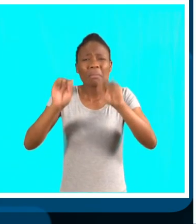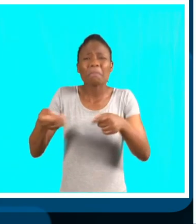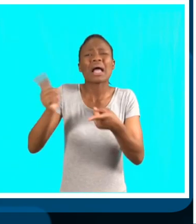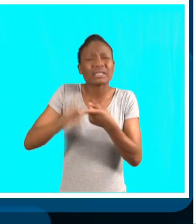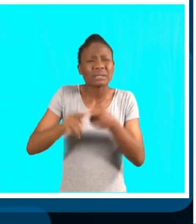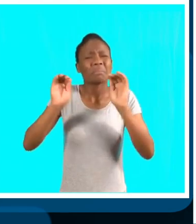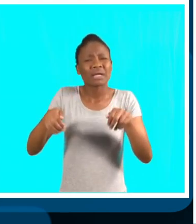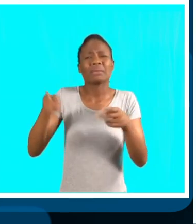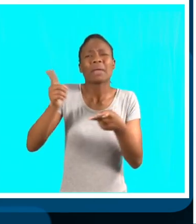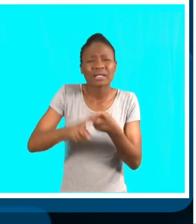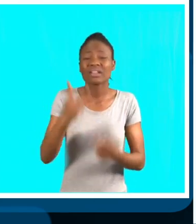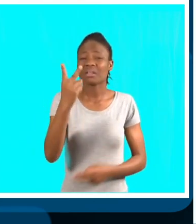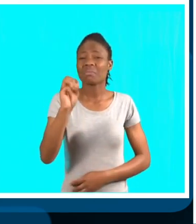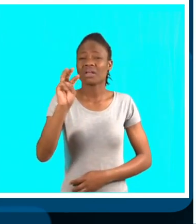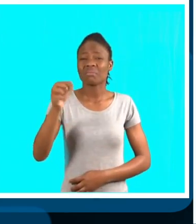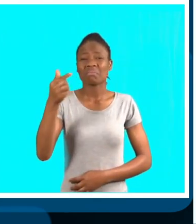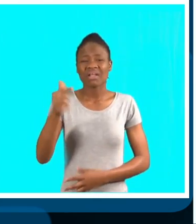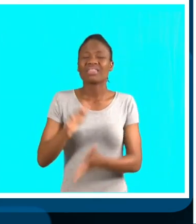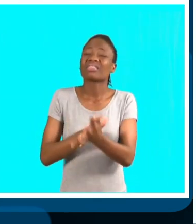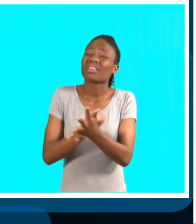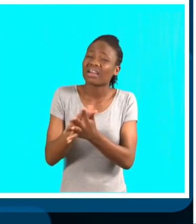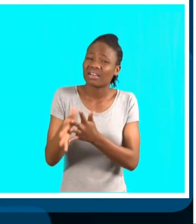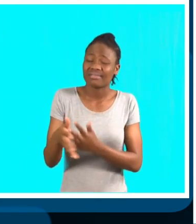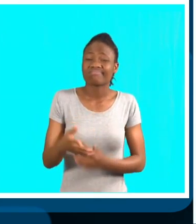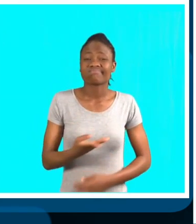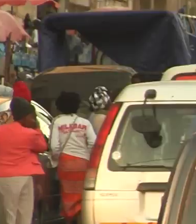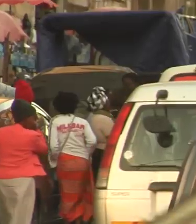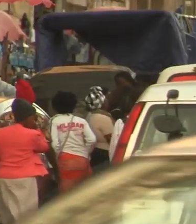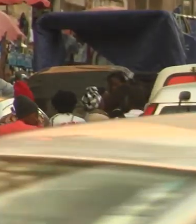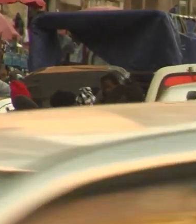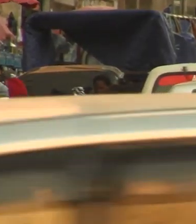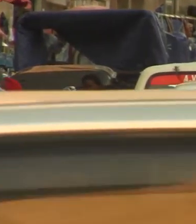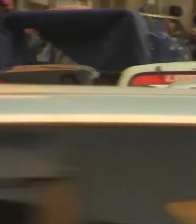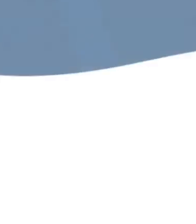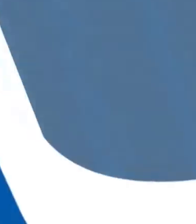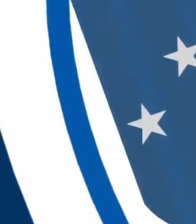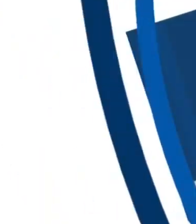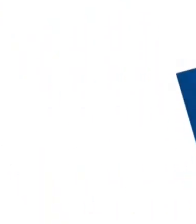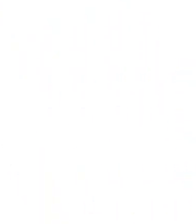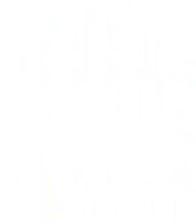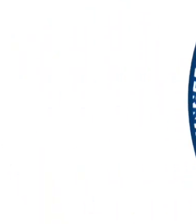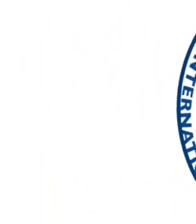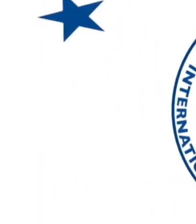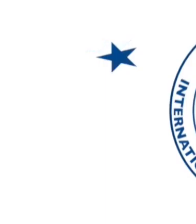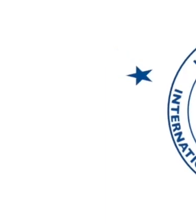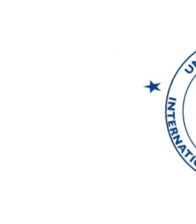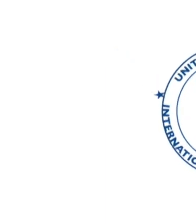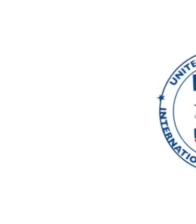Muitos passageiros chegam a gastar até 20 meticais por viagem devido a ligações. Tchau,